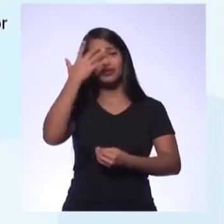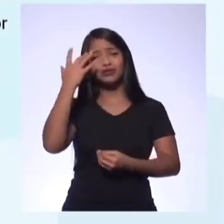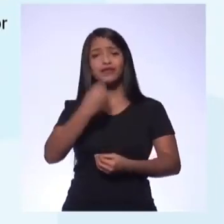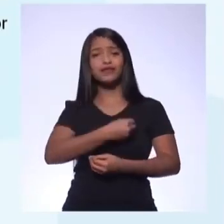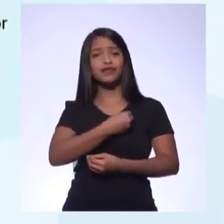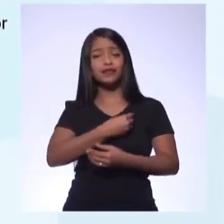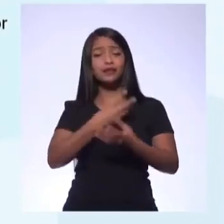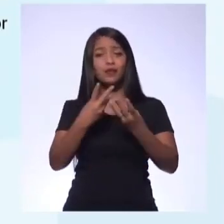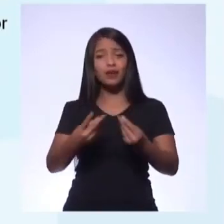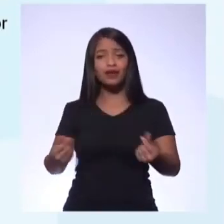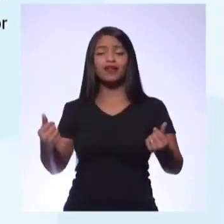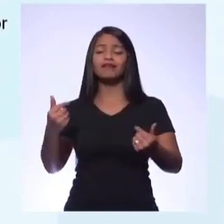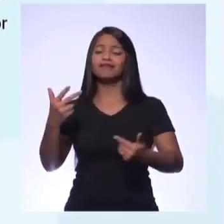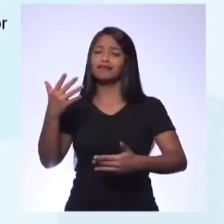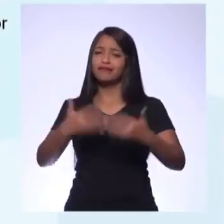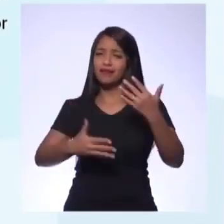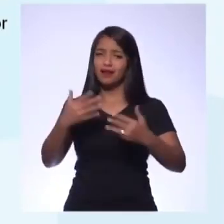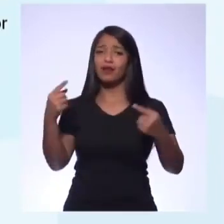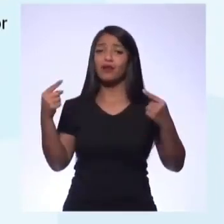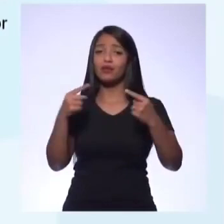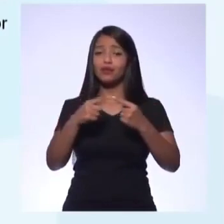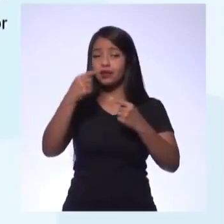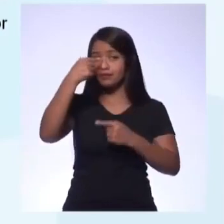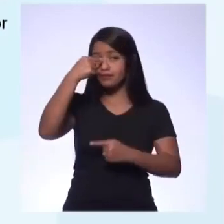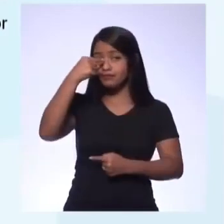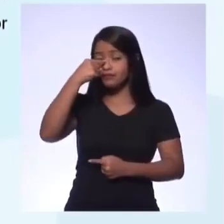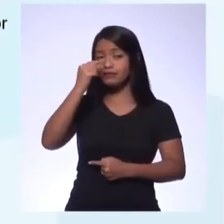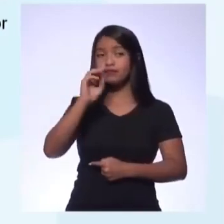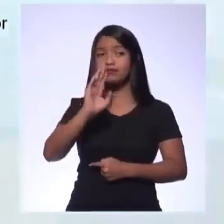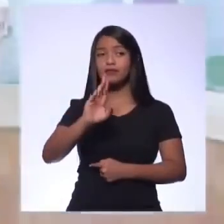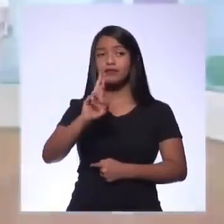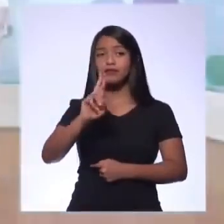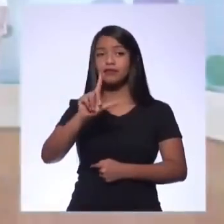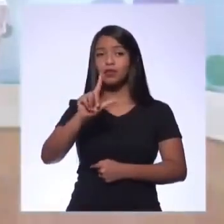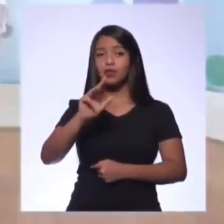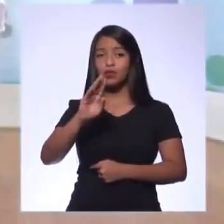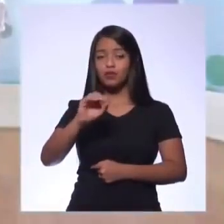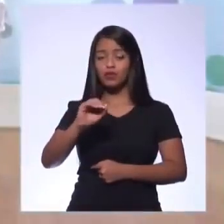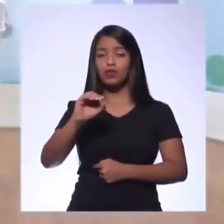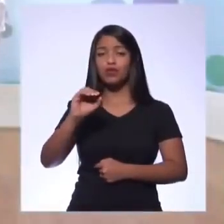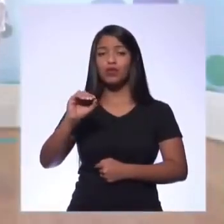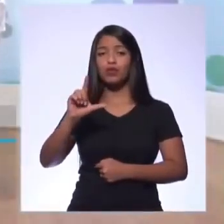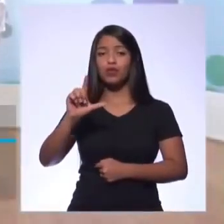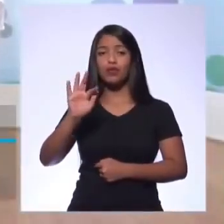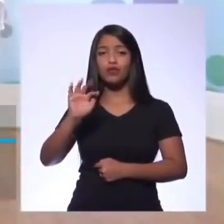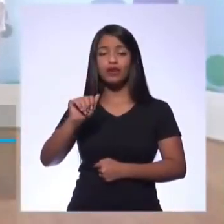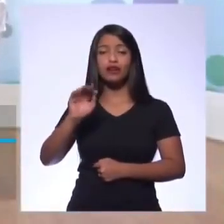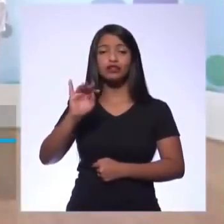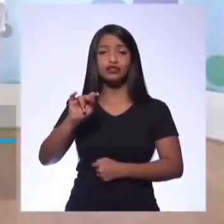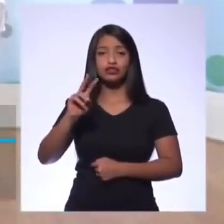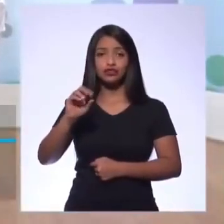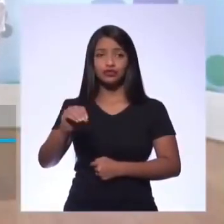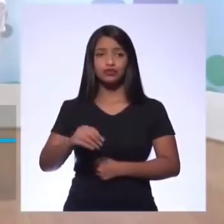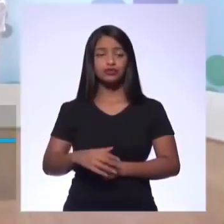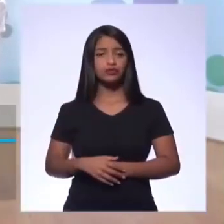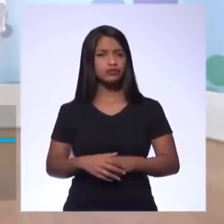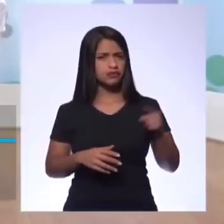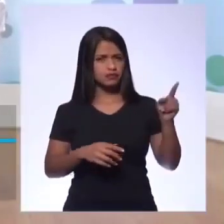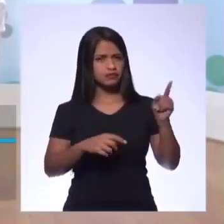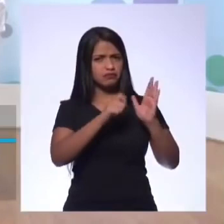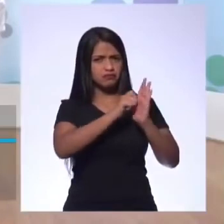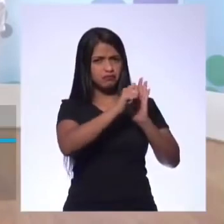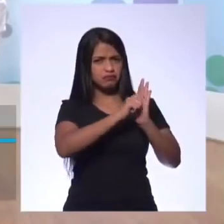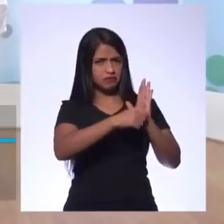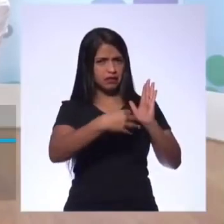está ligado a esse bulbo olfativo aí. Bulbo olfativo. Bulbo olfativo. Estava certo ali escrita, né, professor?